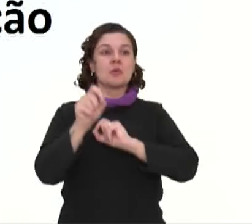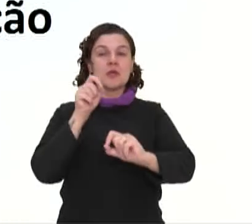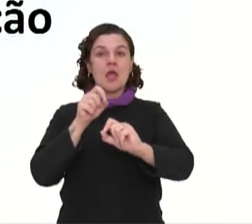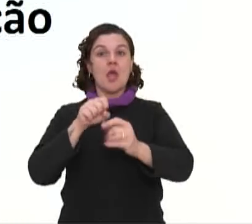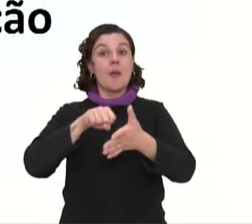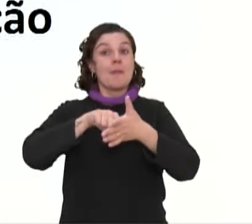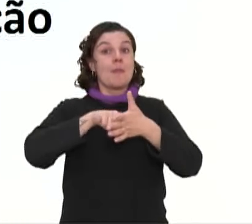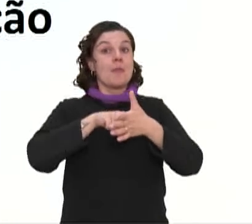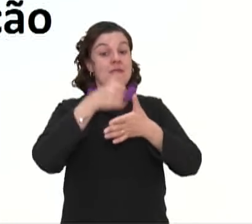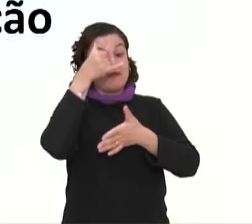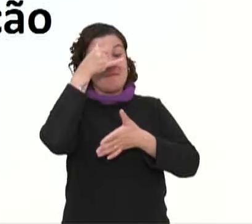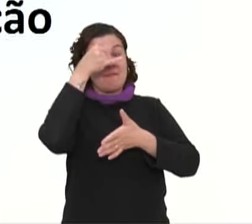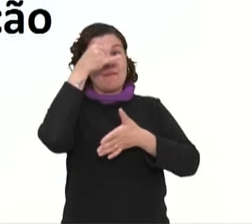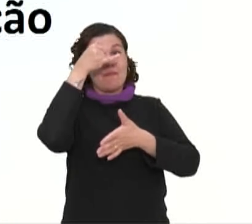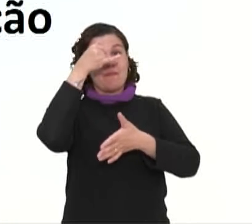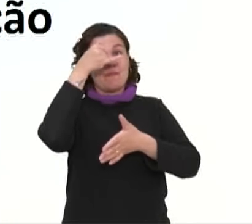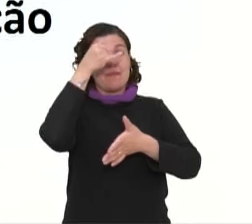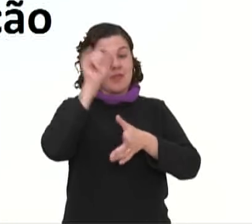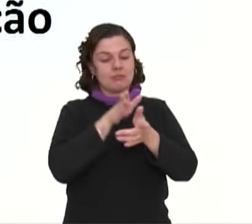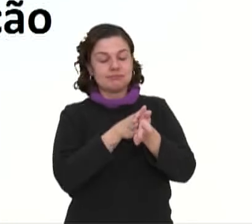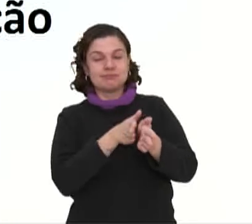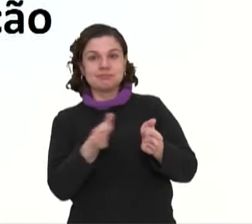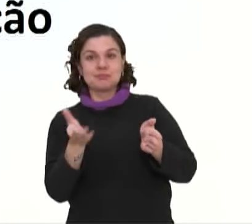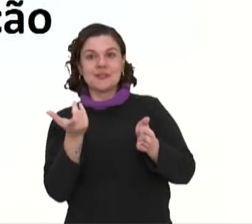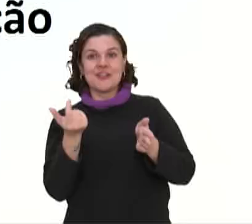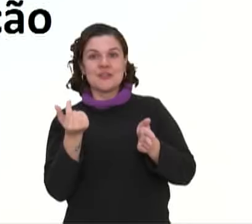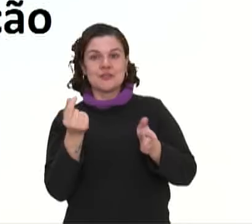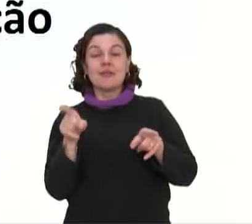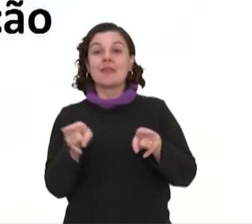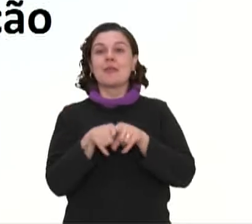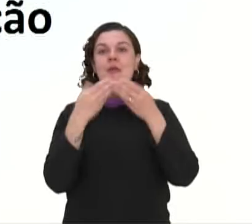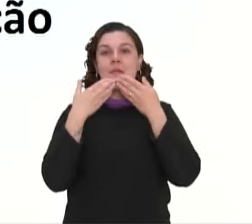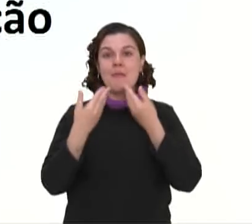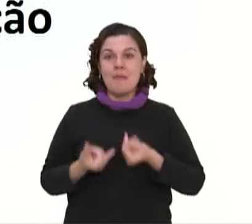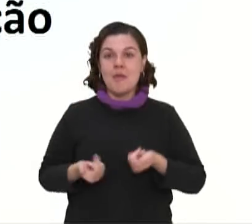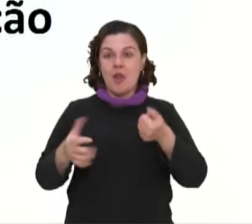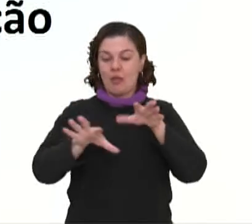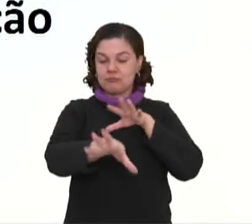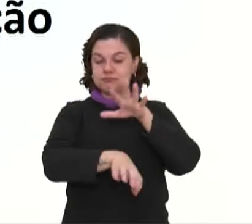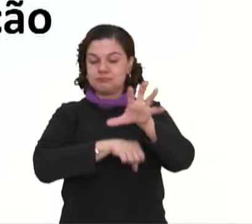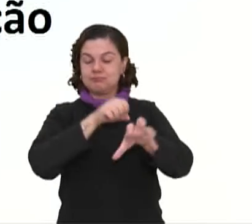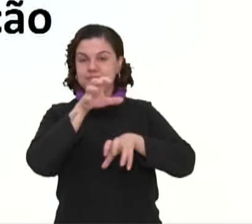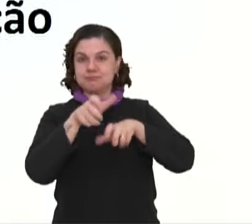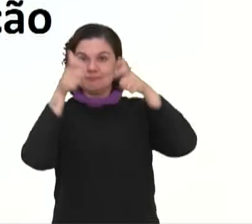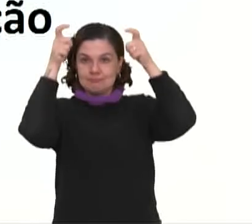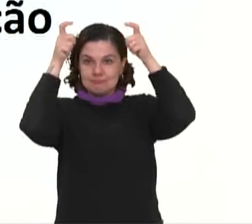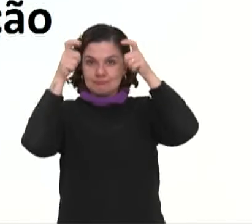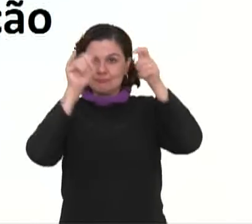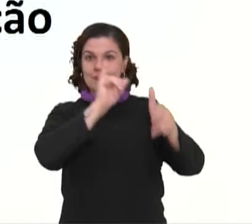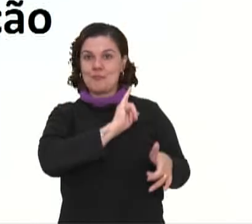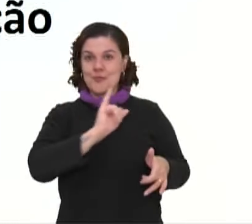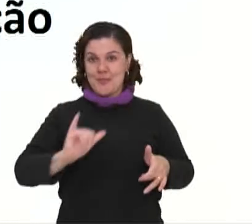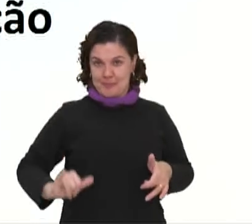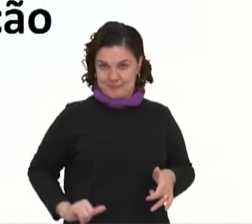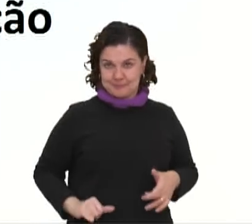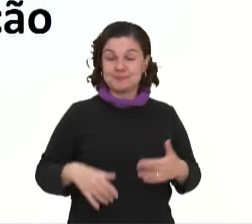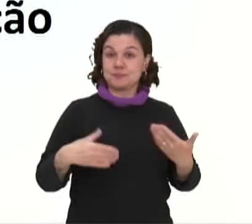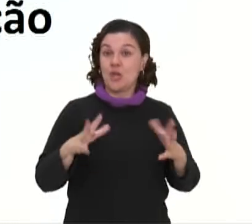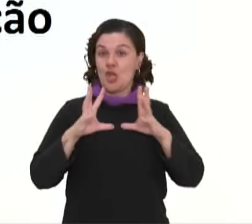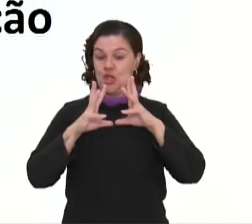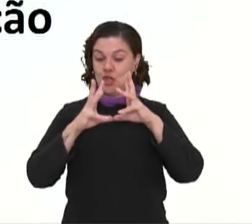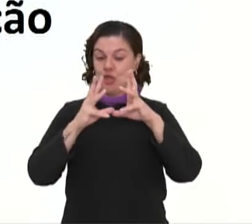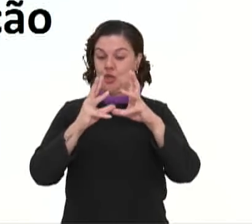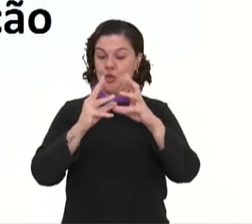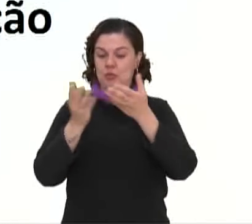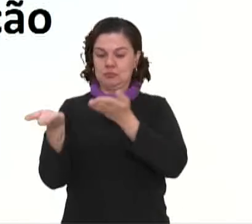impedir o desvio do imposto. Além disso, melhorar a arrecadação. Como? Todos entregavam